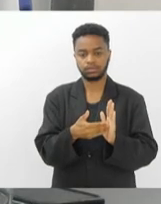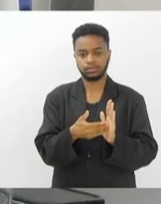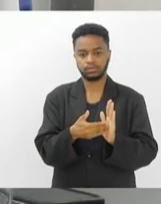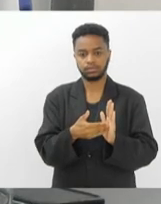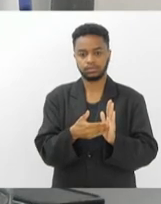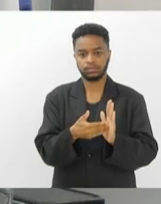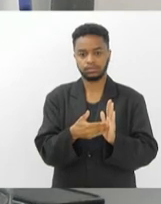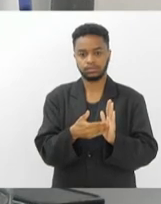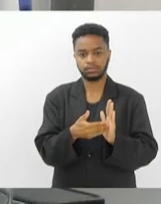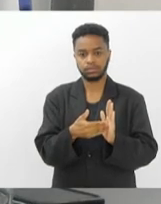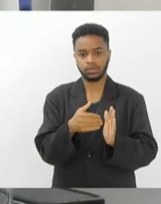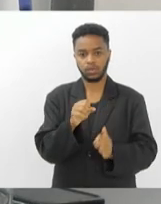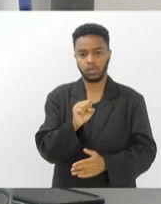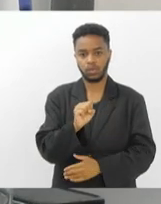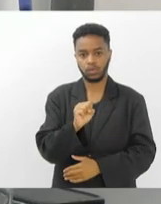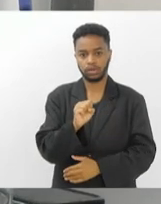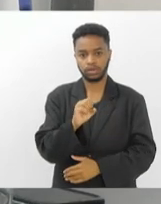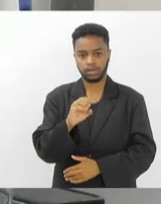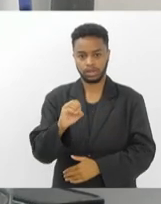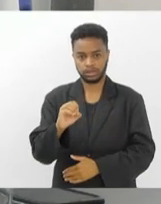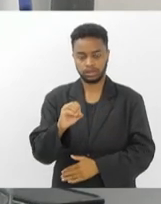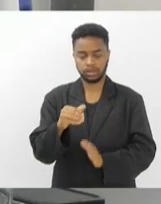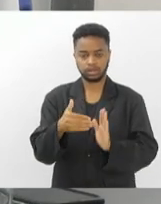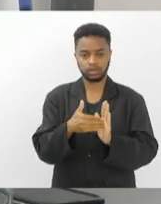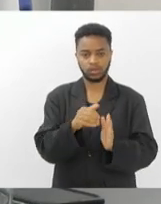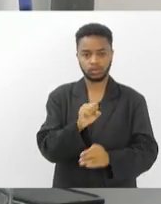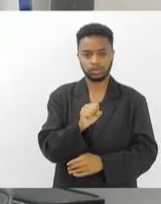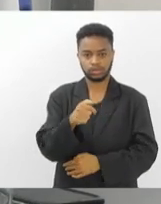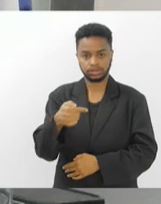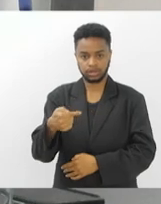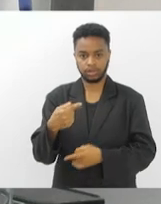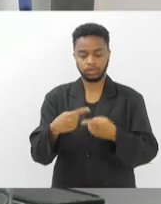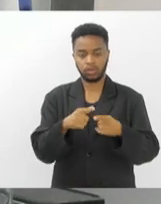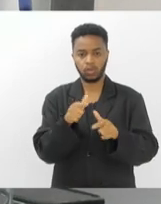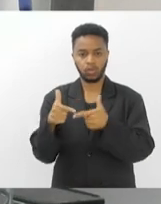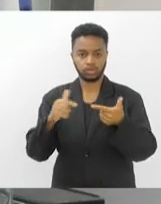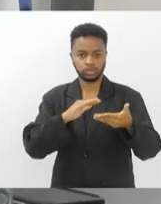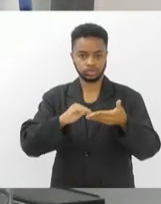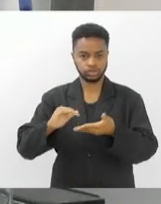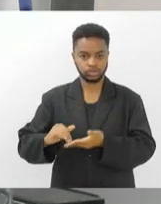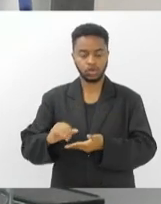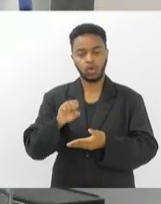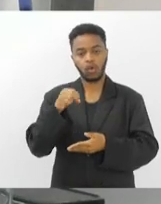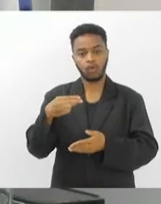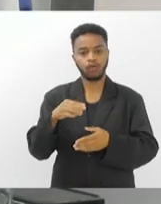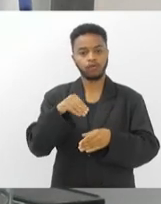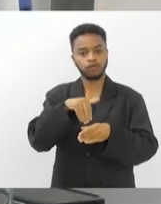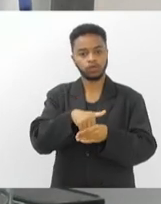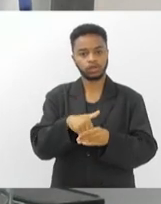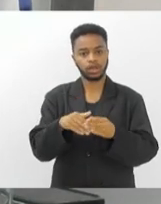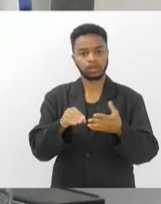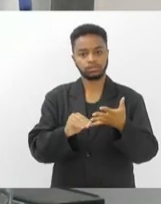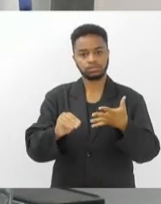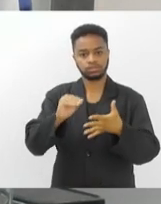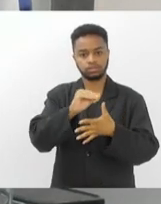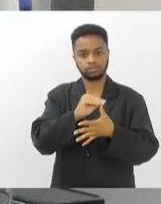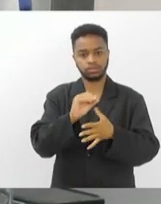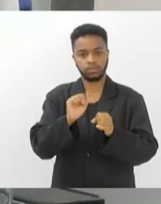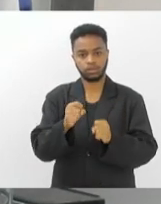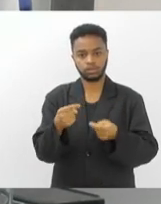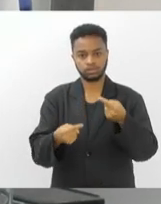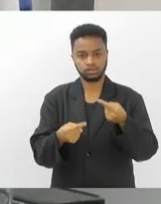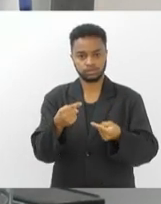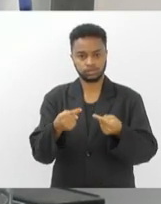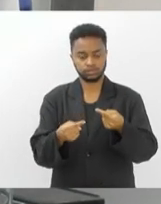e depois do 80 ao 87. Os demais foram retirados ou votados na inversão de ordem. Em discussão.